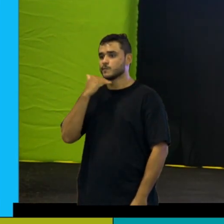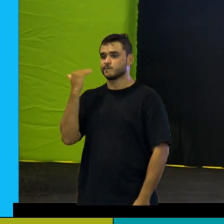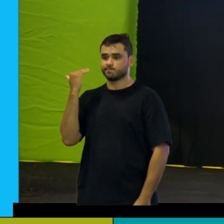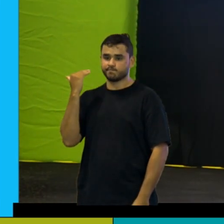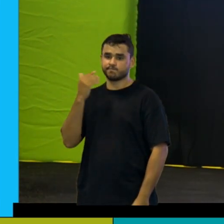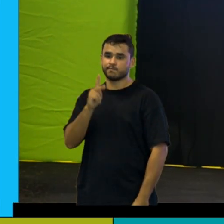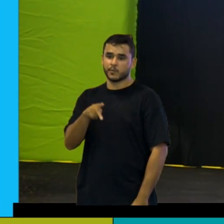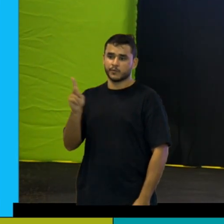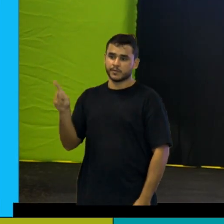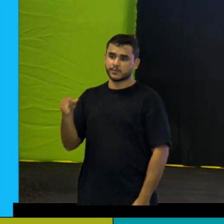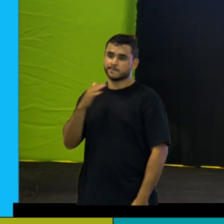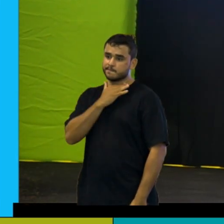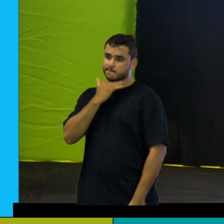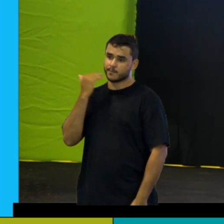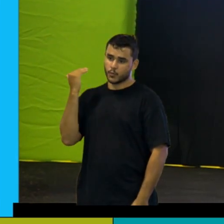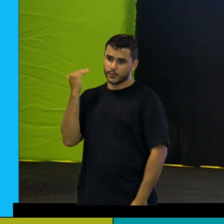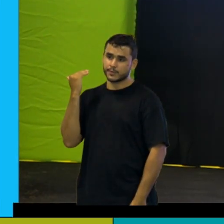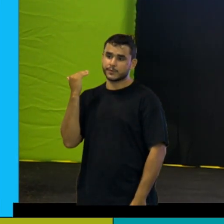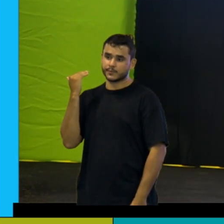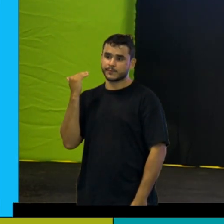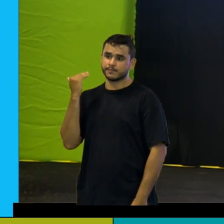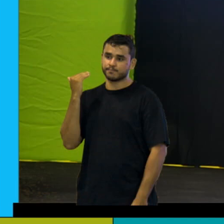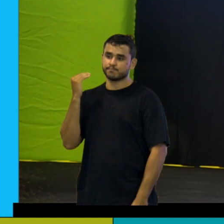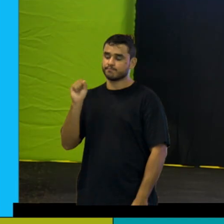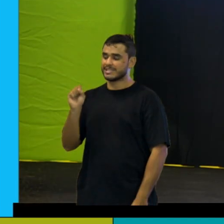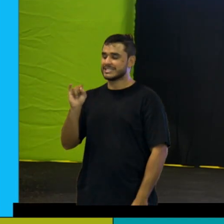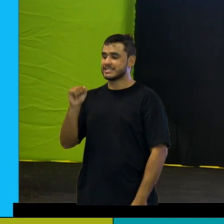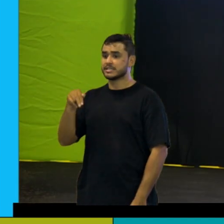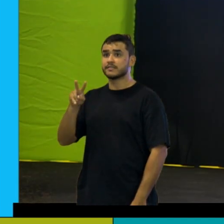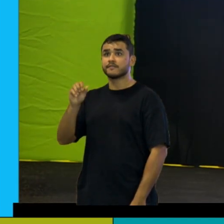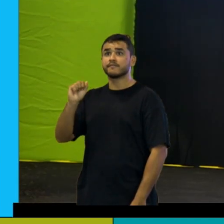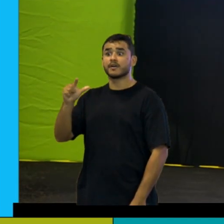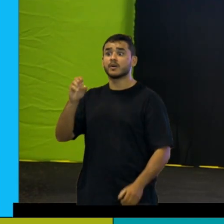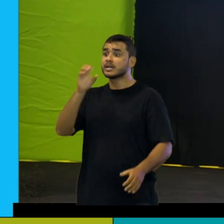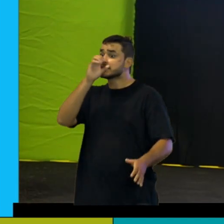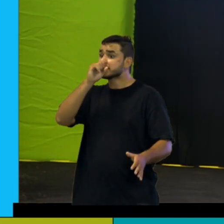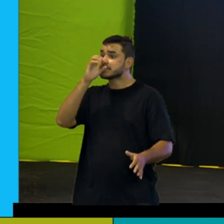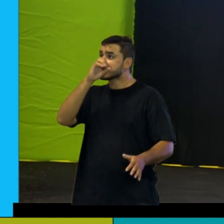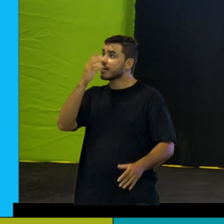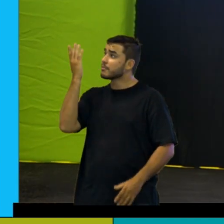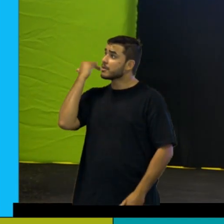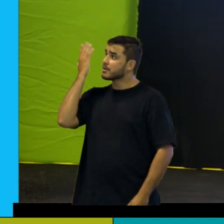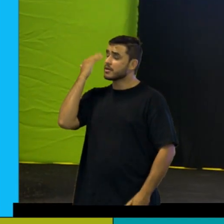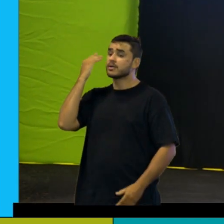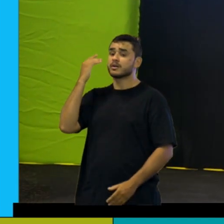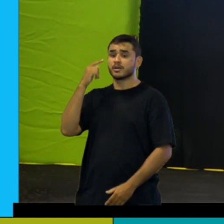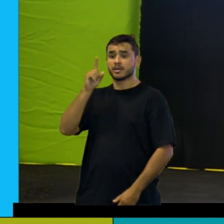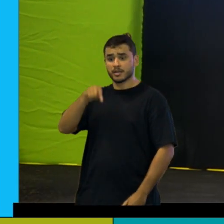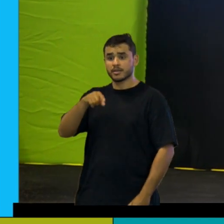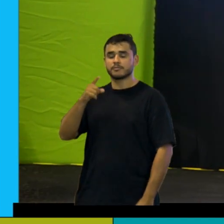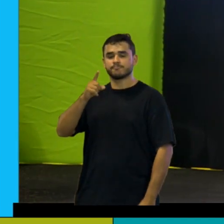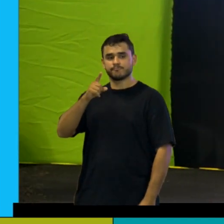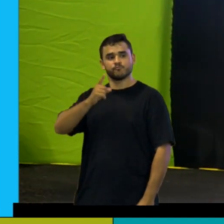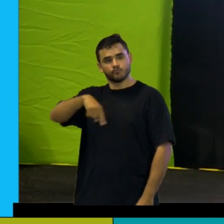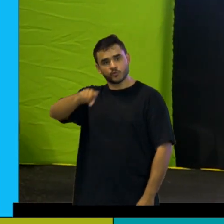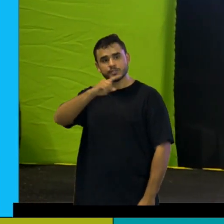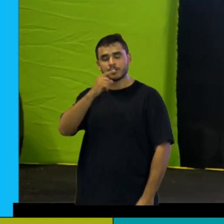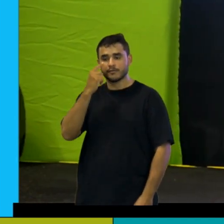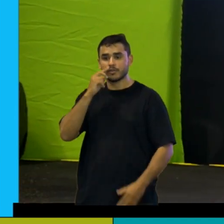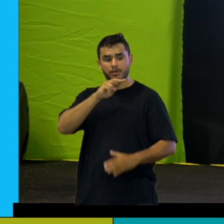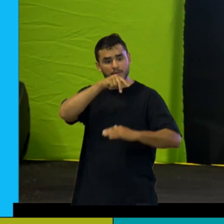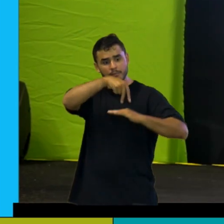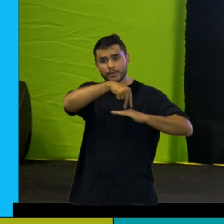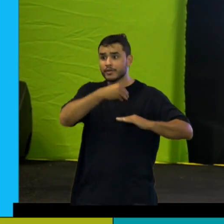essa semana. Um grande mestre, vocês lembram dele, esteve aqui na sábado passado, nossa última aula. Vocês tiveram a grande honra de